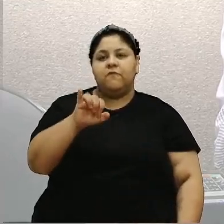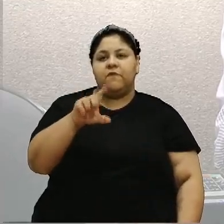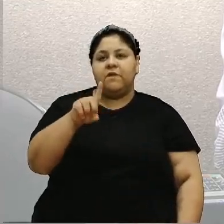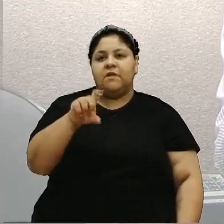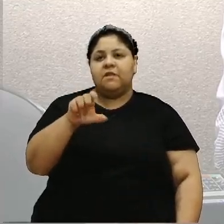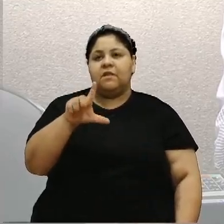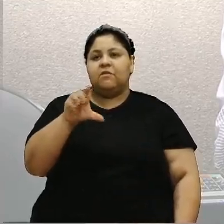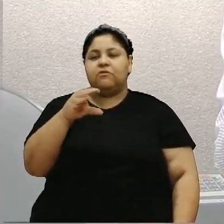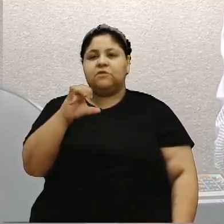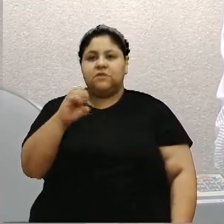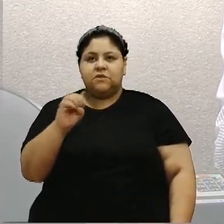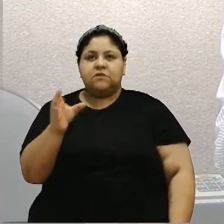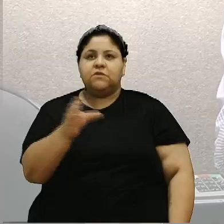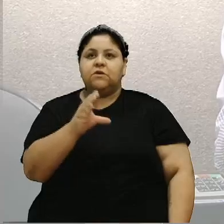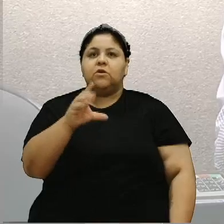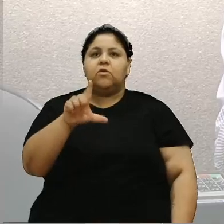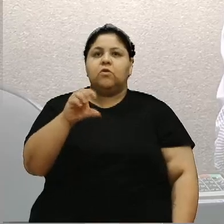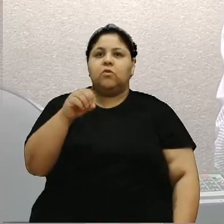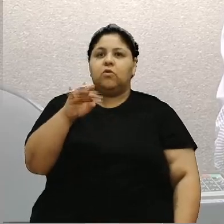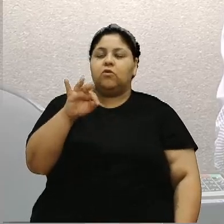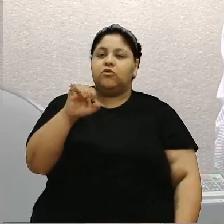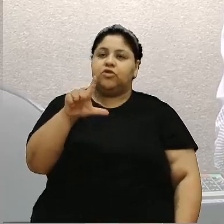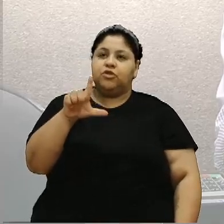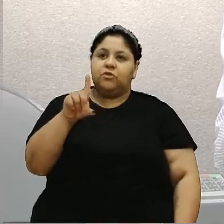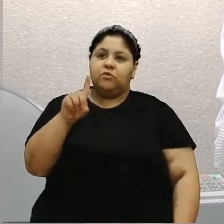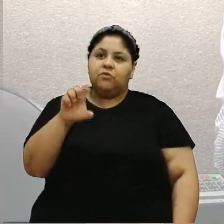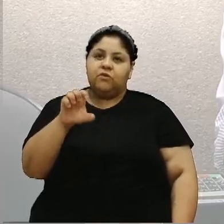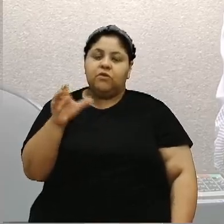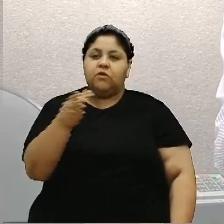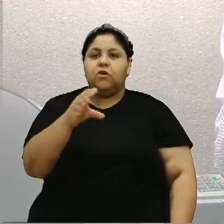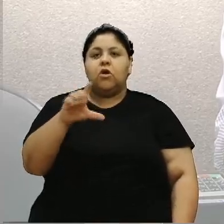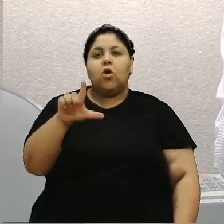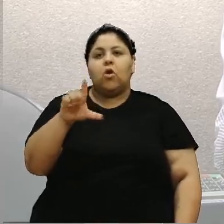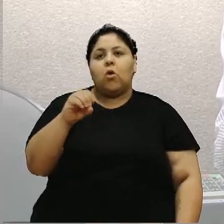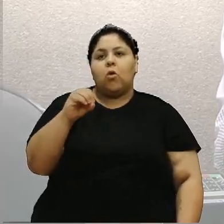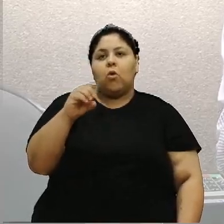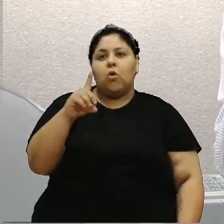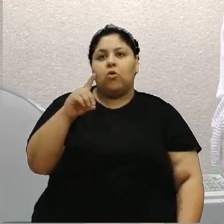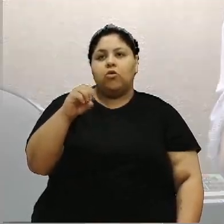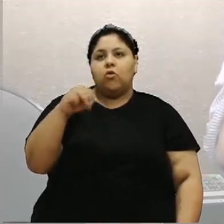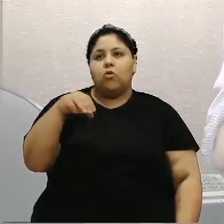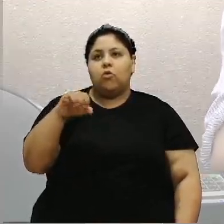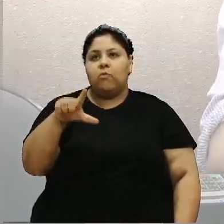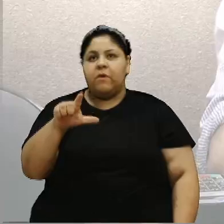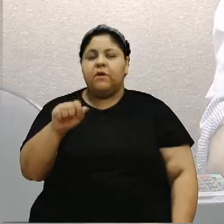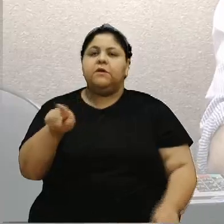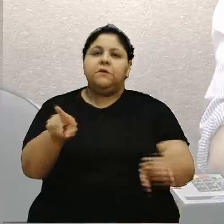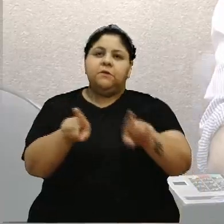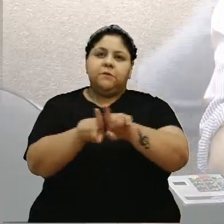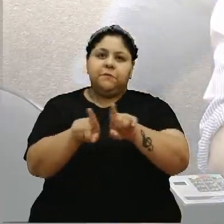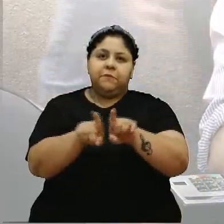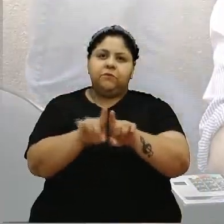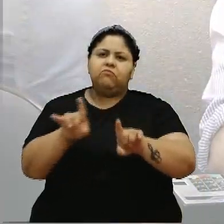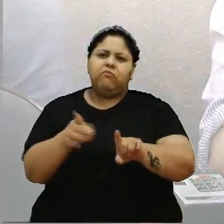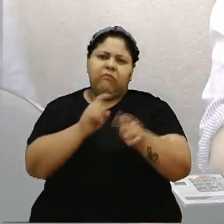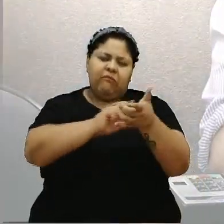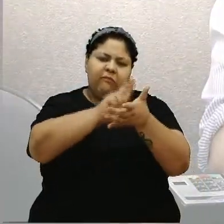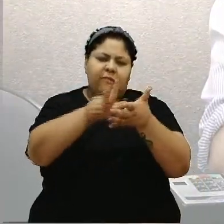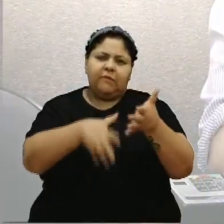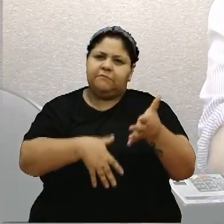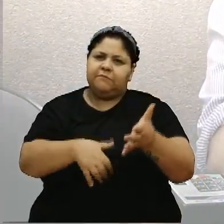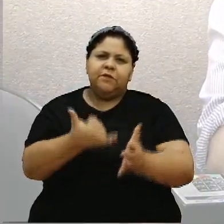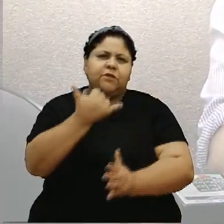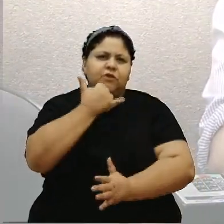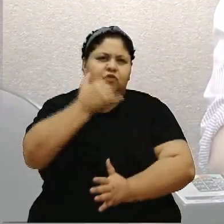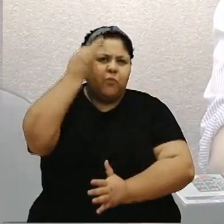Feliz Nilzo, Clotilde, já falecidos, e Clodormina e Felizardo, este último tendo herdado o nome do pai. Por